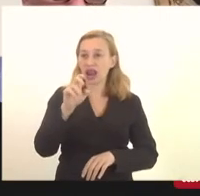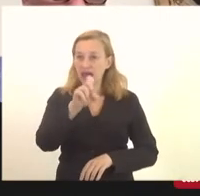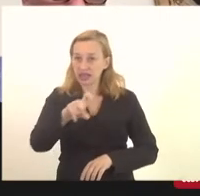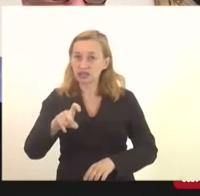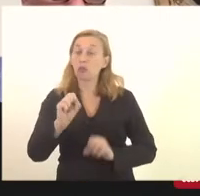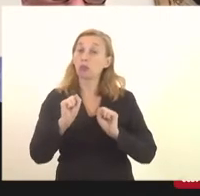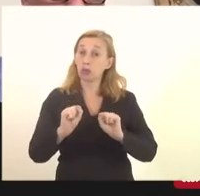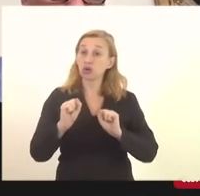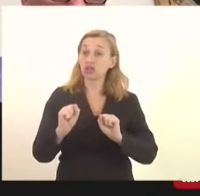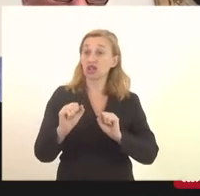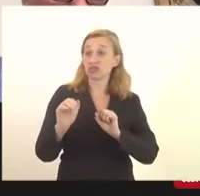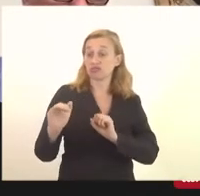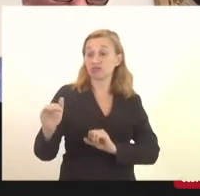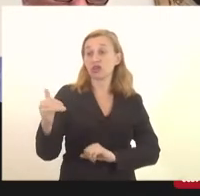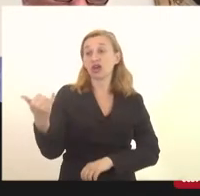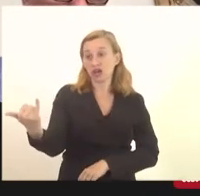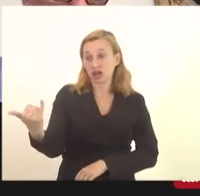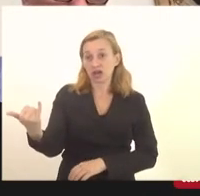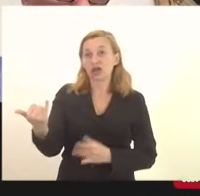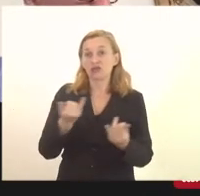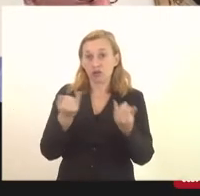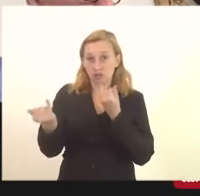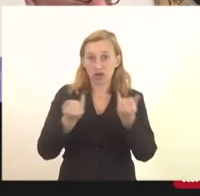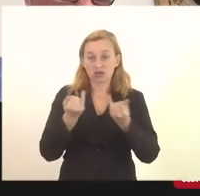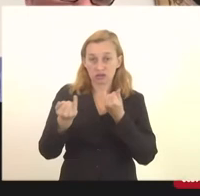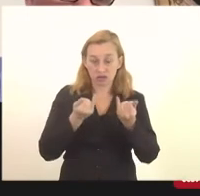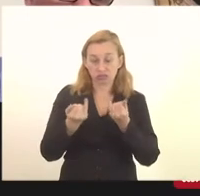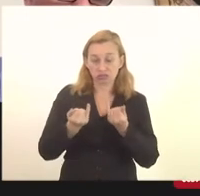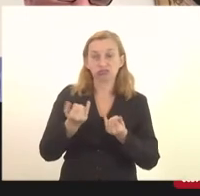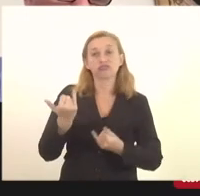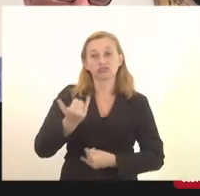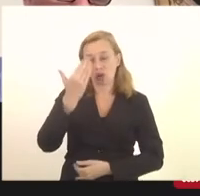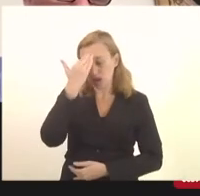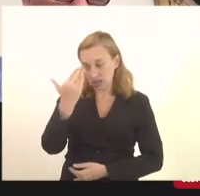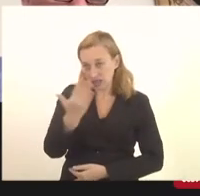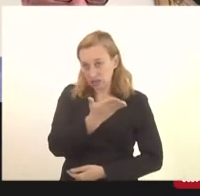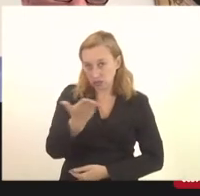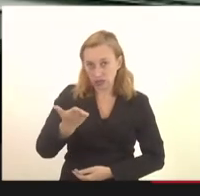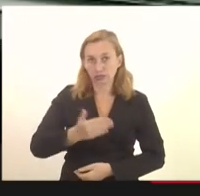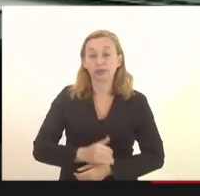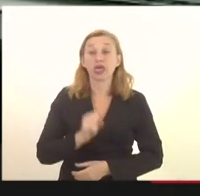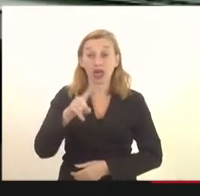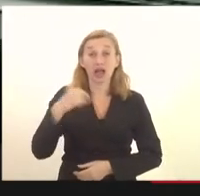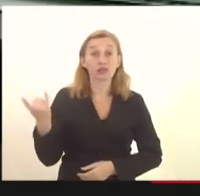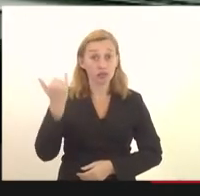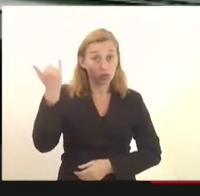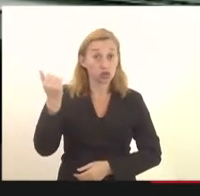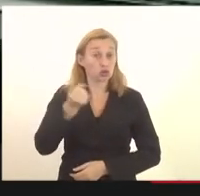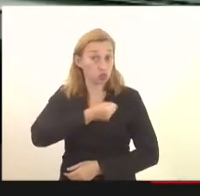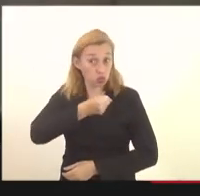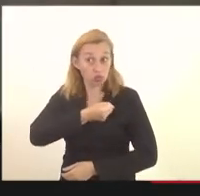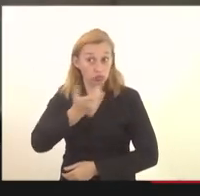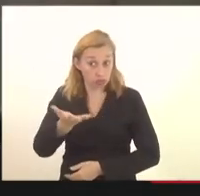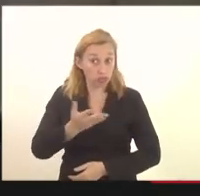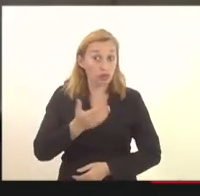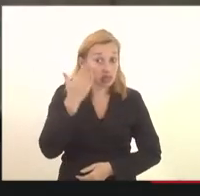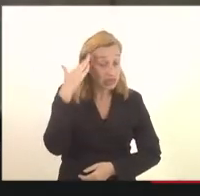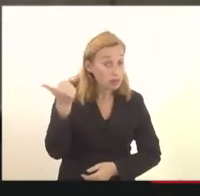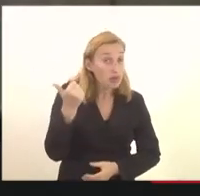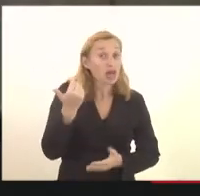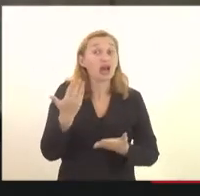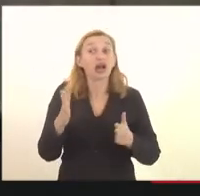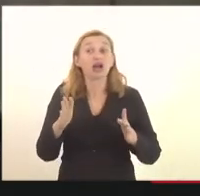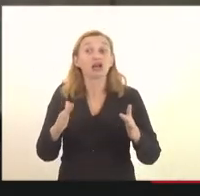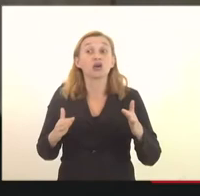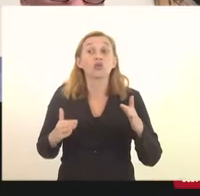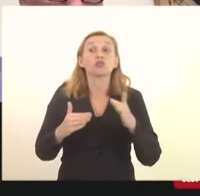essa informação, nós agradecemos, porque é um dado interessante para saber até